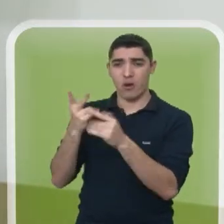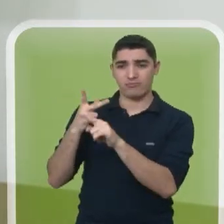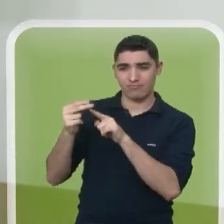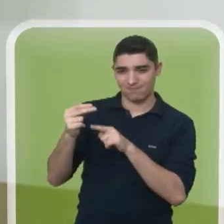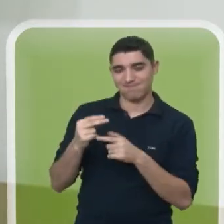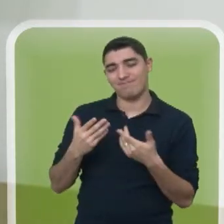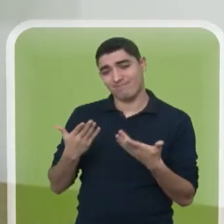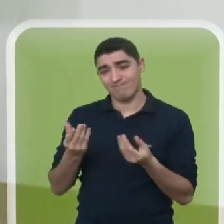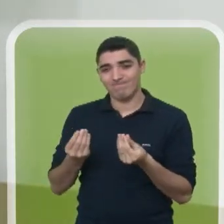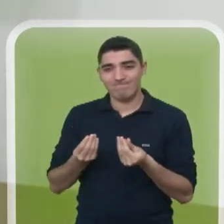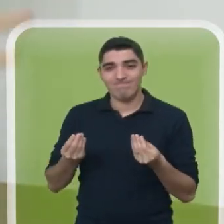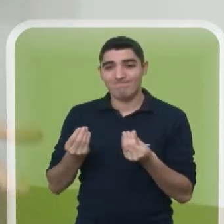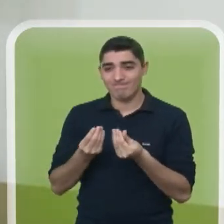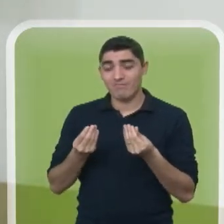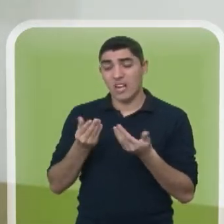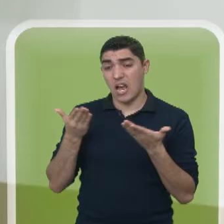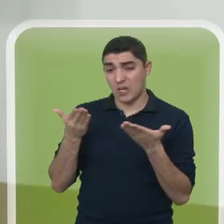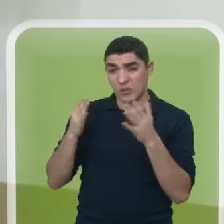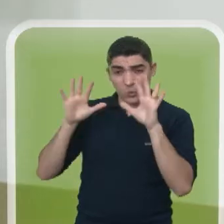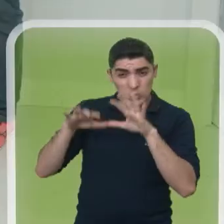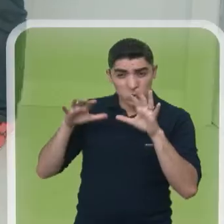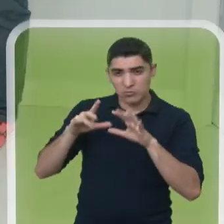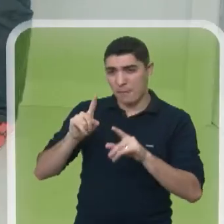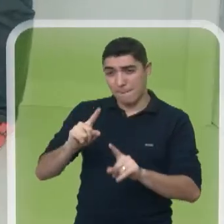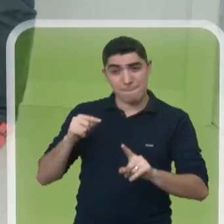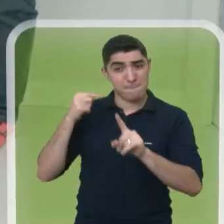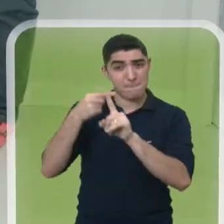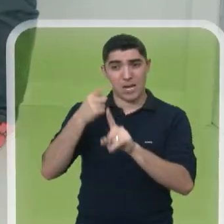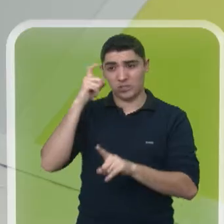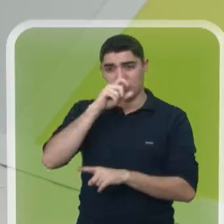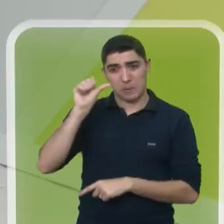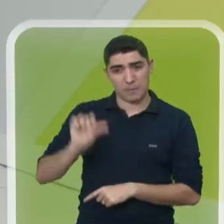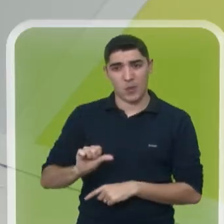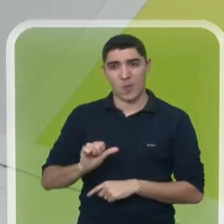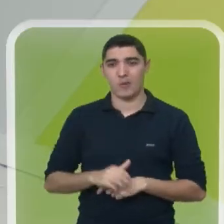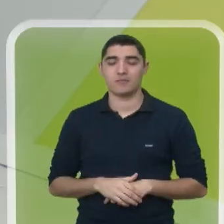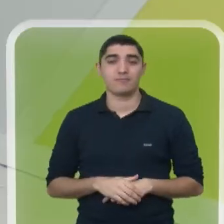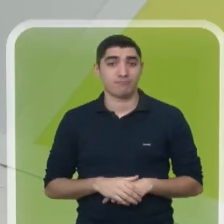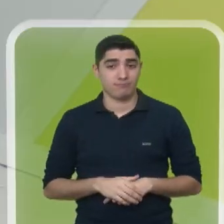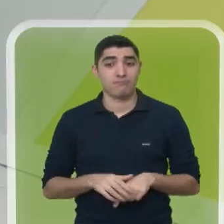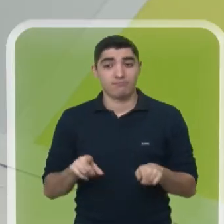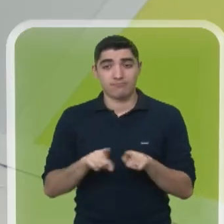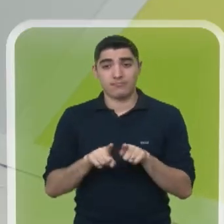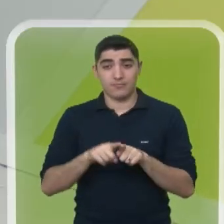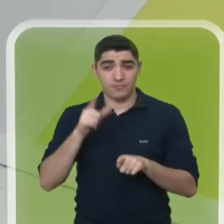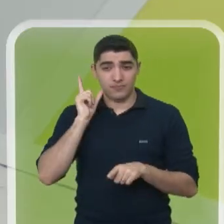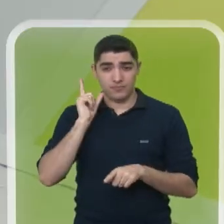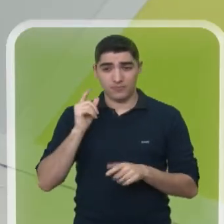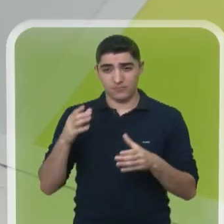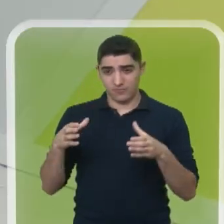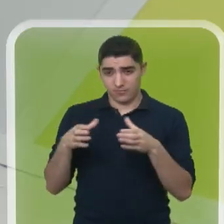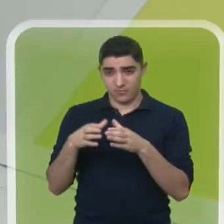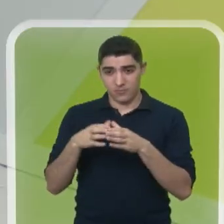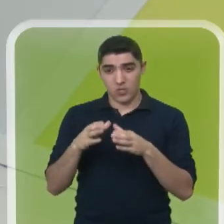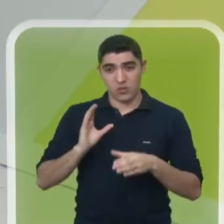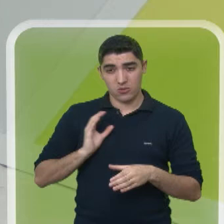como essa, acaba ficando 10 vezes mais difícil. Pois é, e ontem o Arthur Elias, ele colocou um time bem mistão